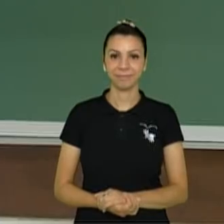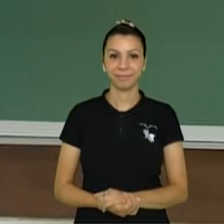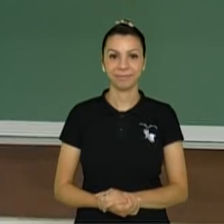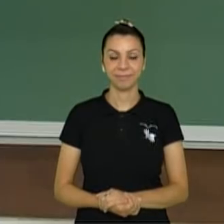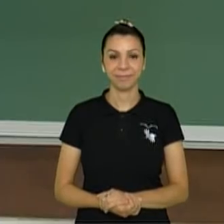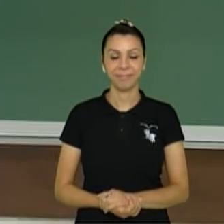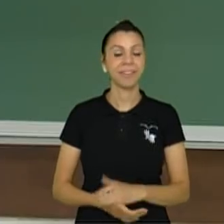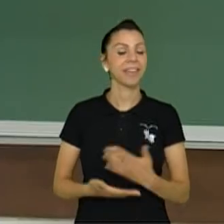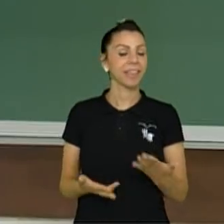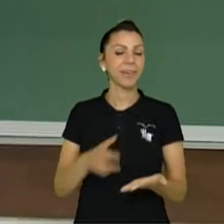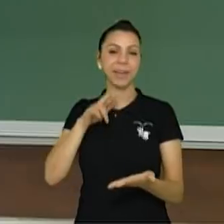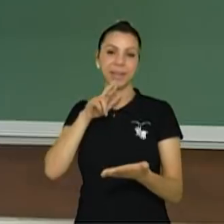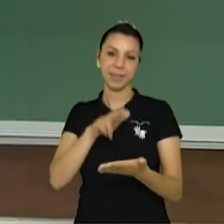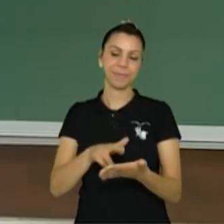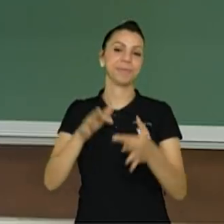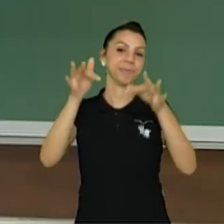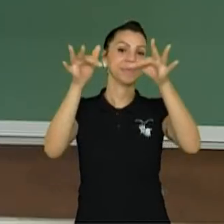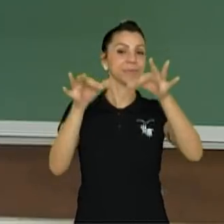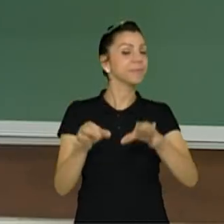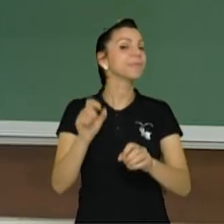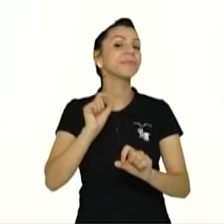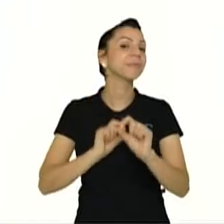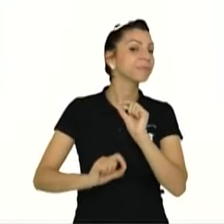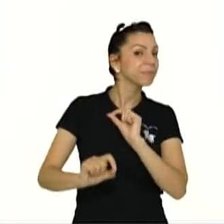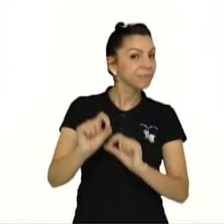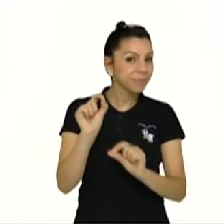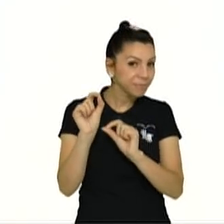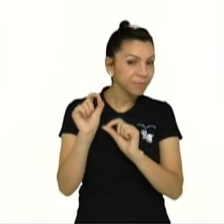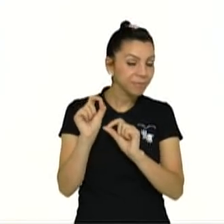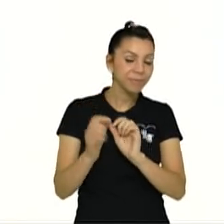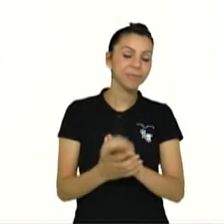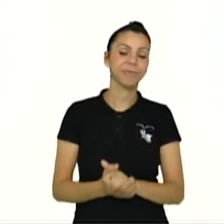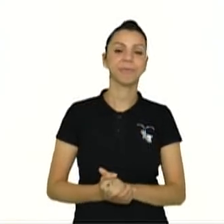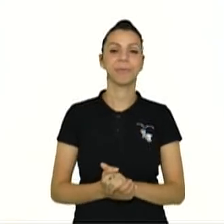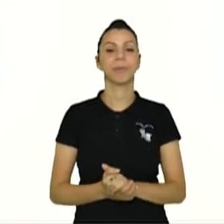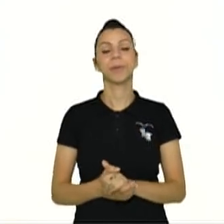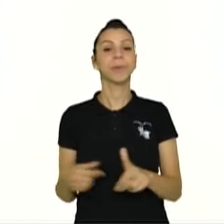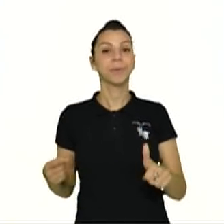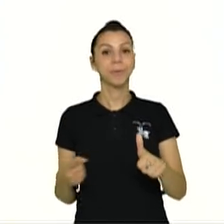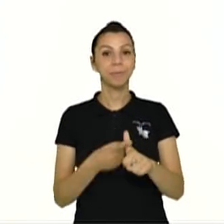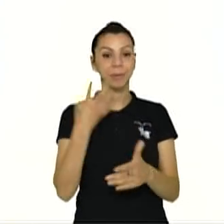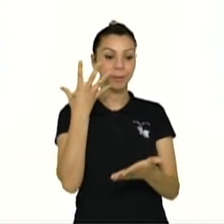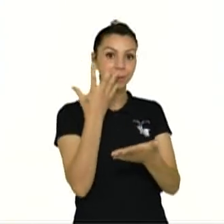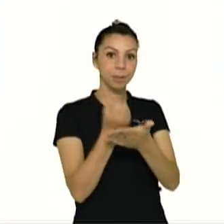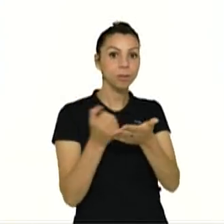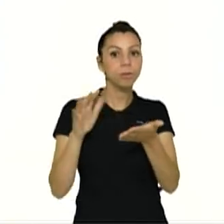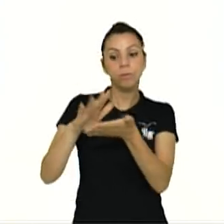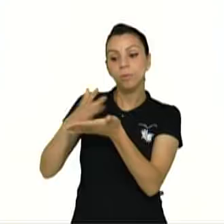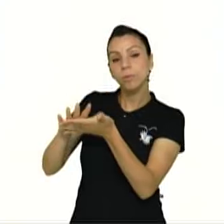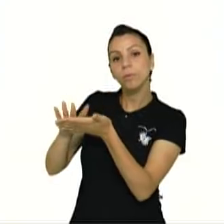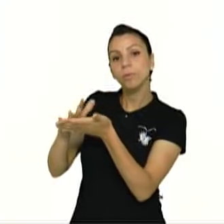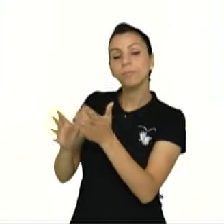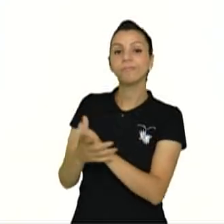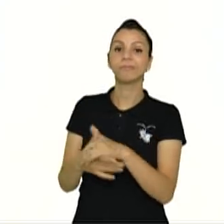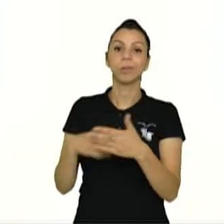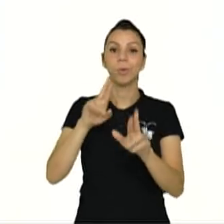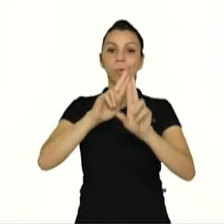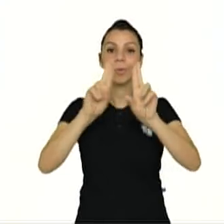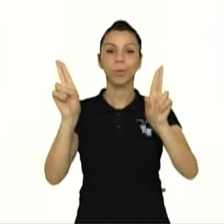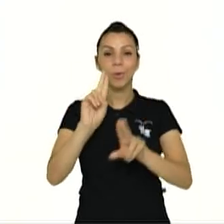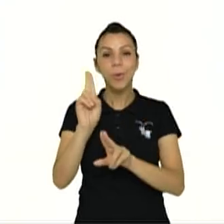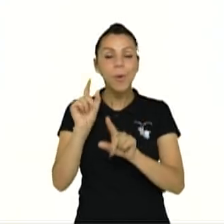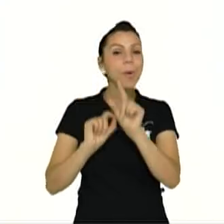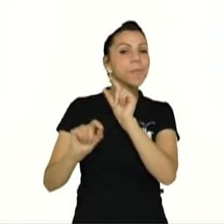E a alternativa correta é, vamos lá, um dos primeiros sambas, Pelo Telefone, que